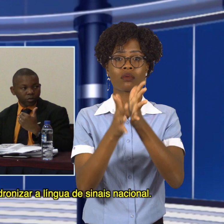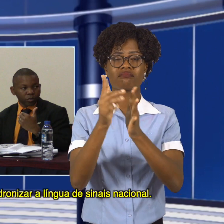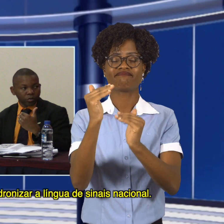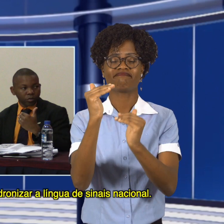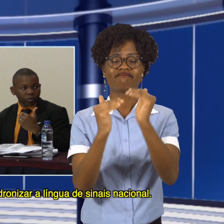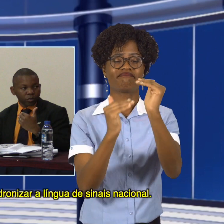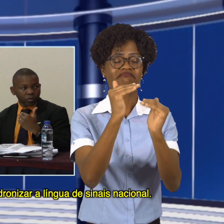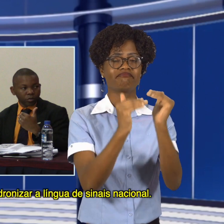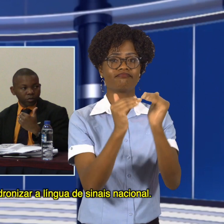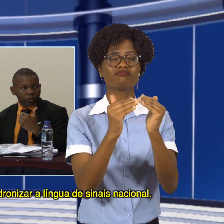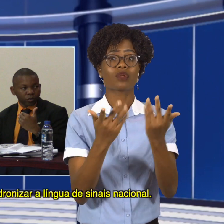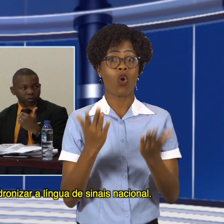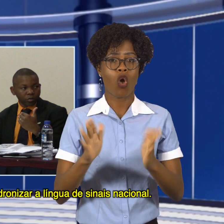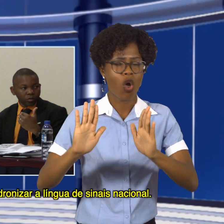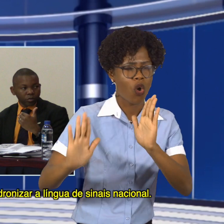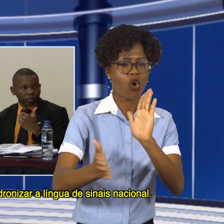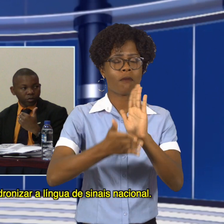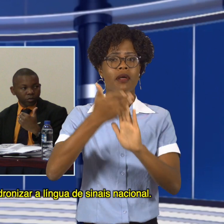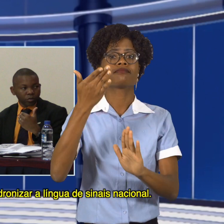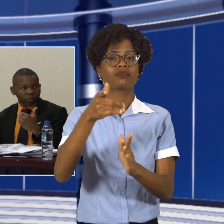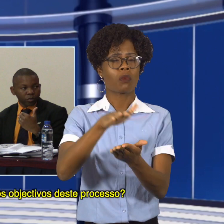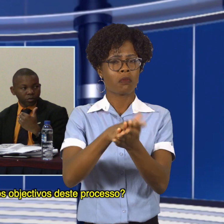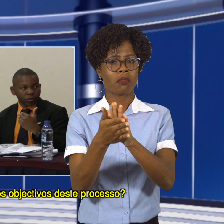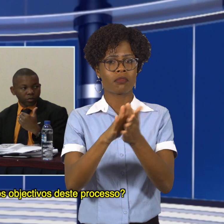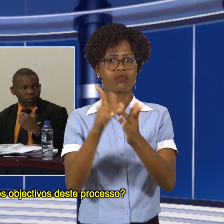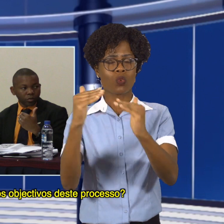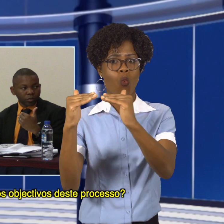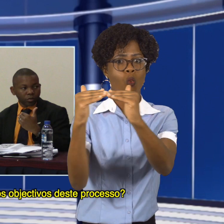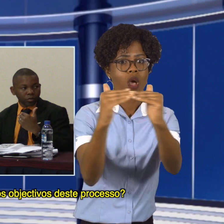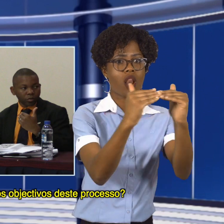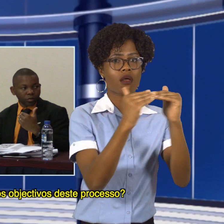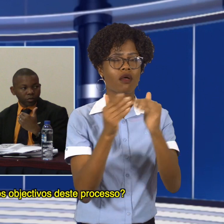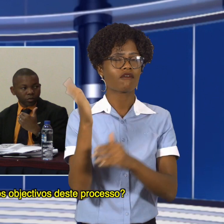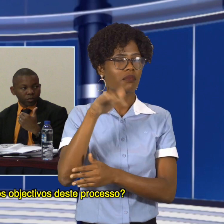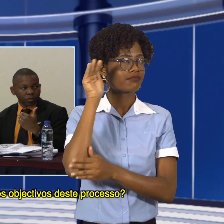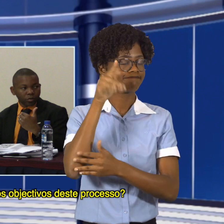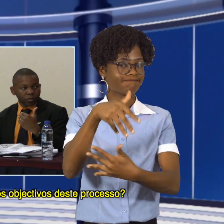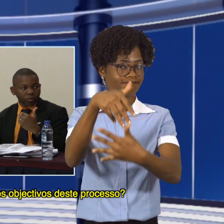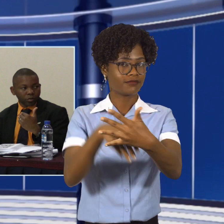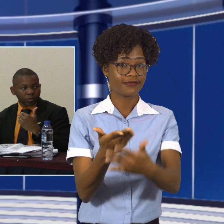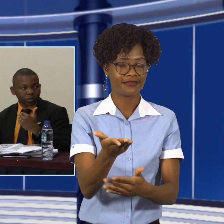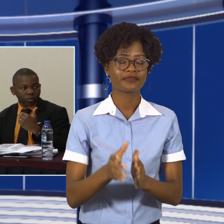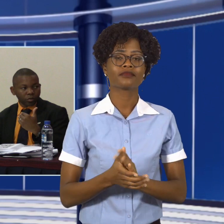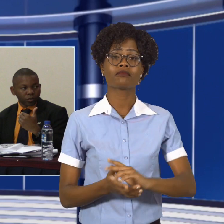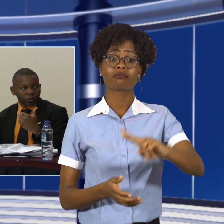Moçambique está a padronizar a língua de sinais nacional. Descubra quais os objetivos deste processo.